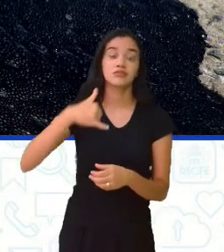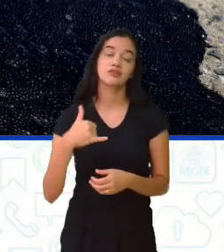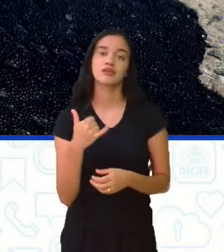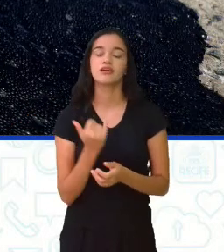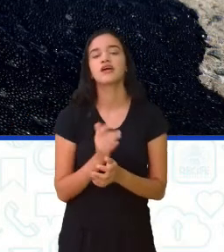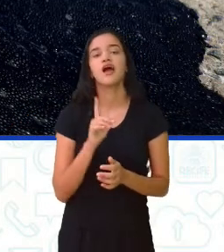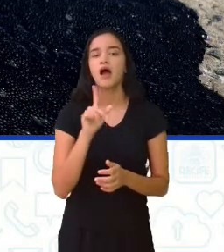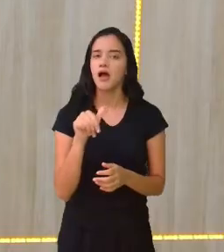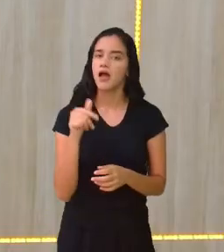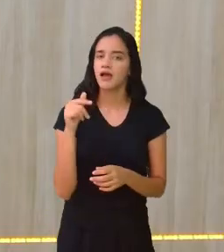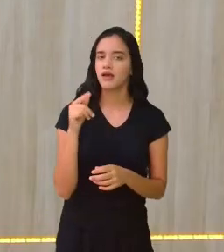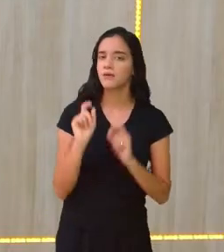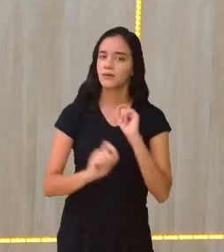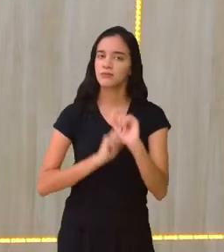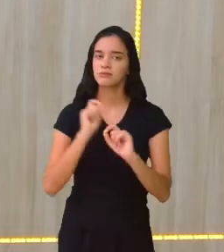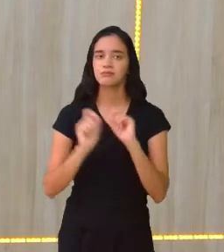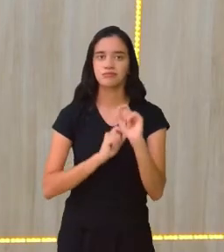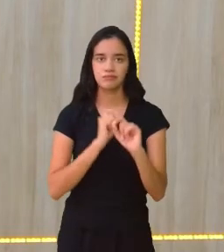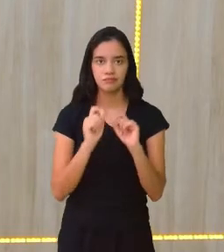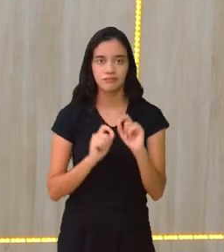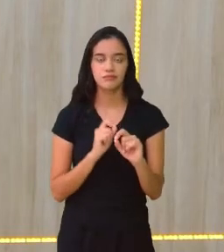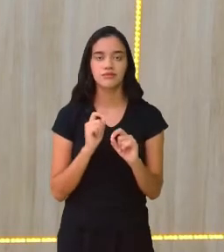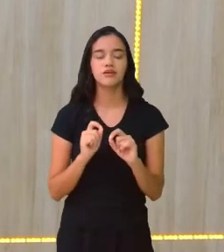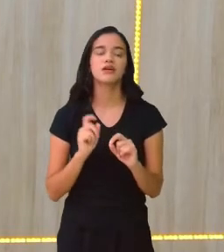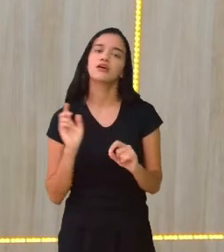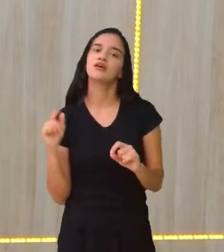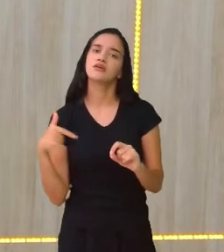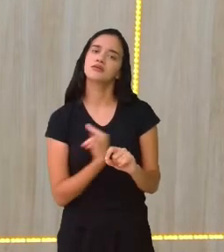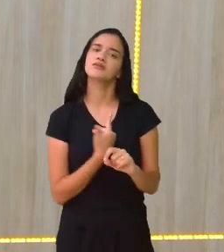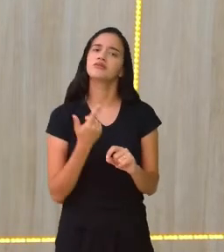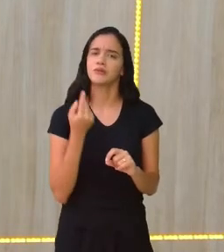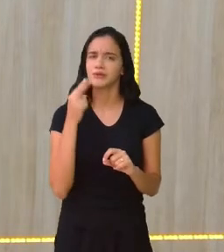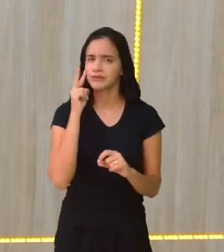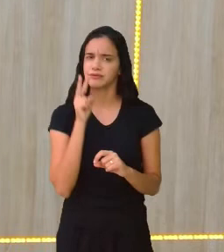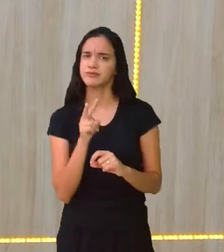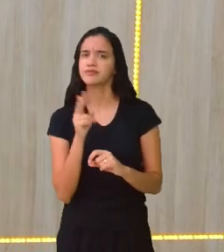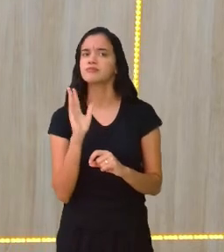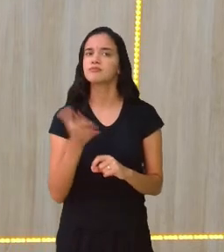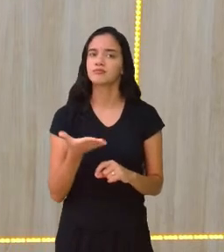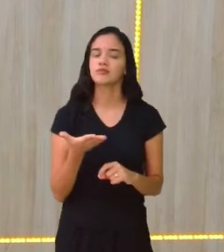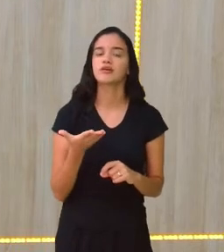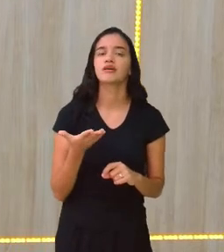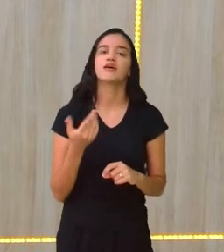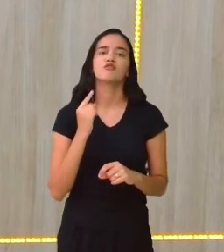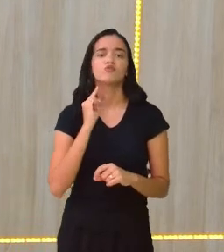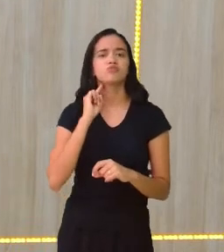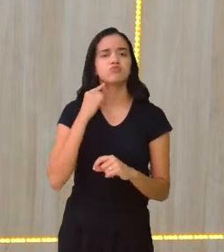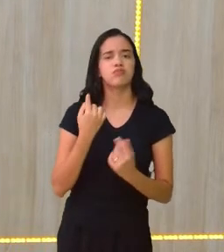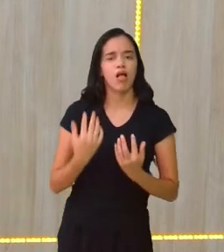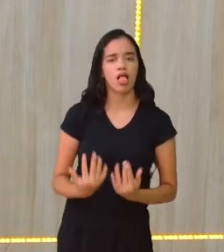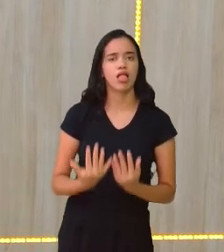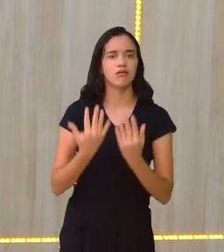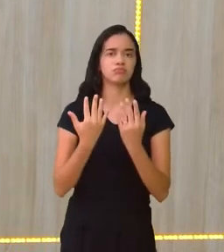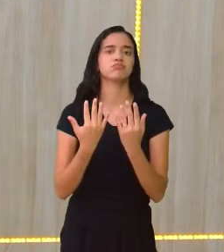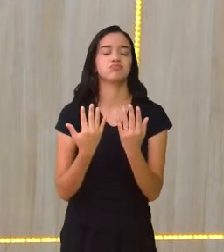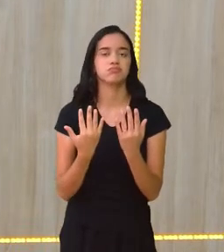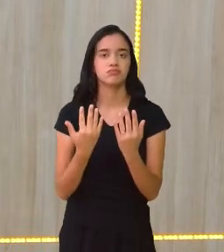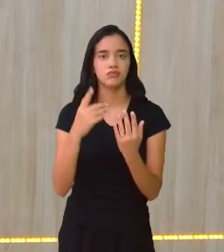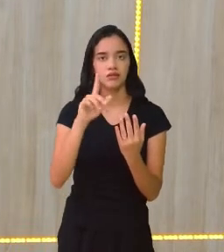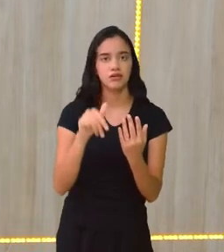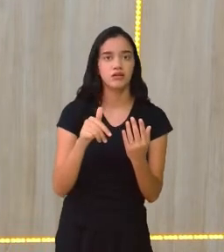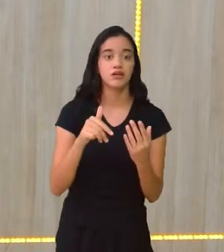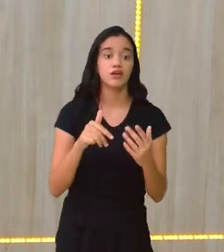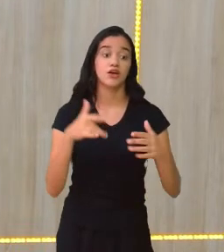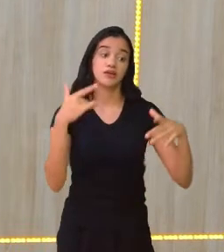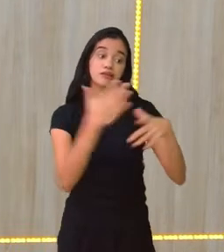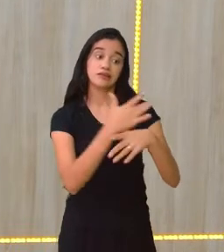controle. Então, isso aí é um apanhado, né, do que a gente já viu, né? Tanto a poluição chega a partir dos